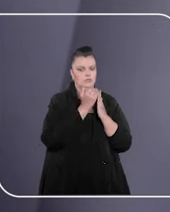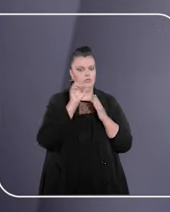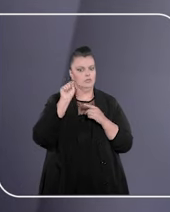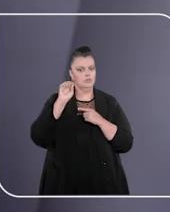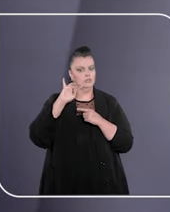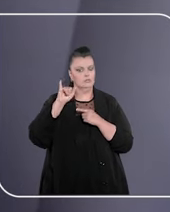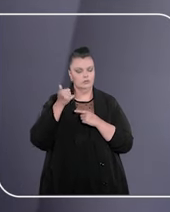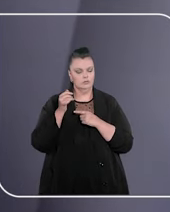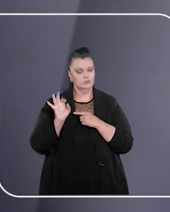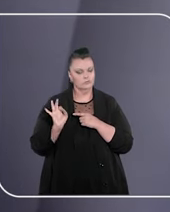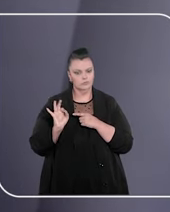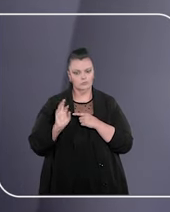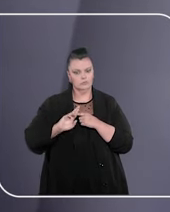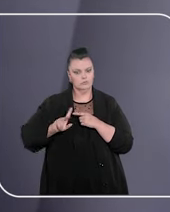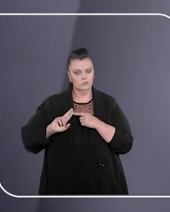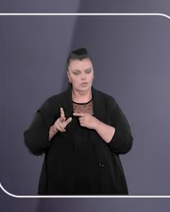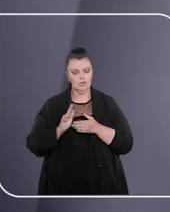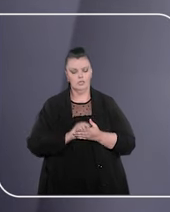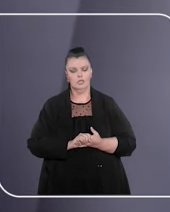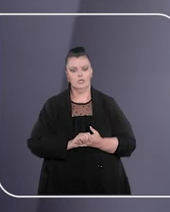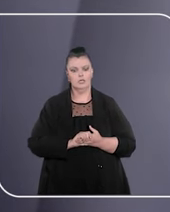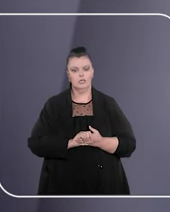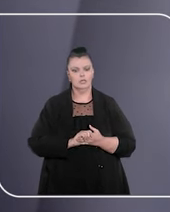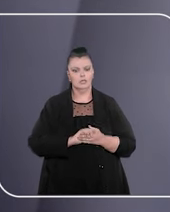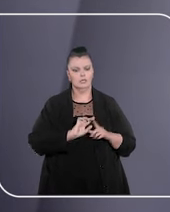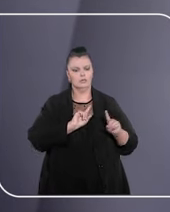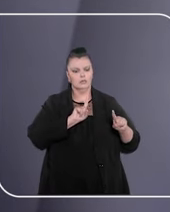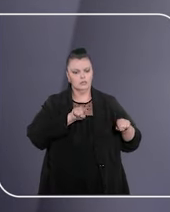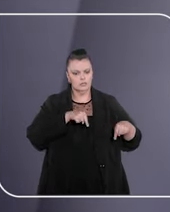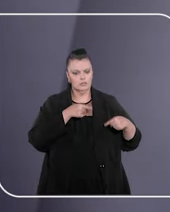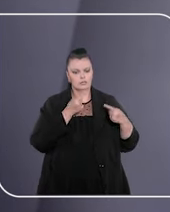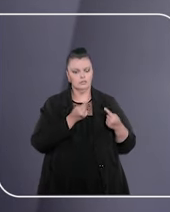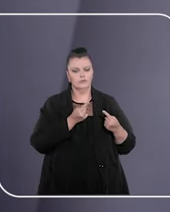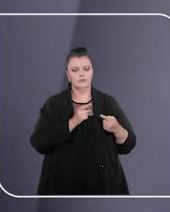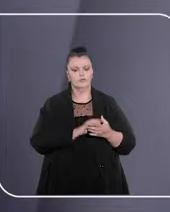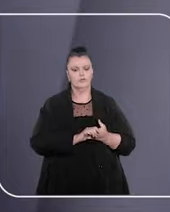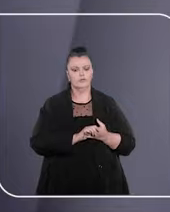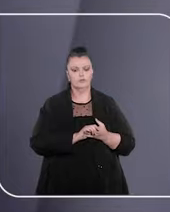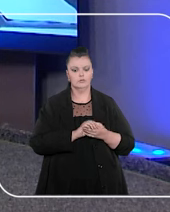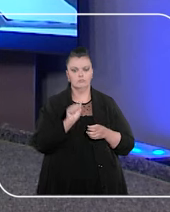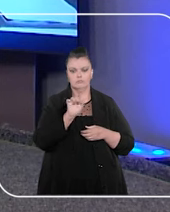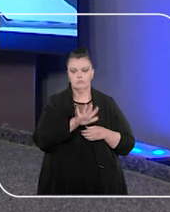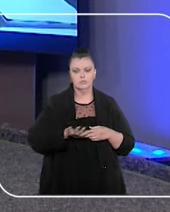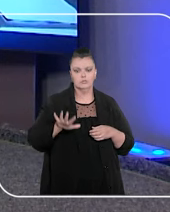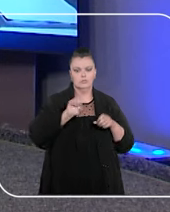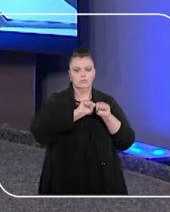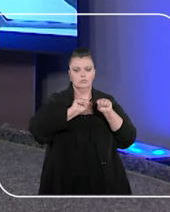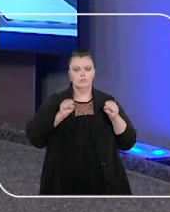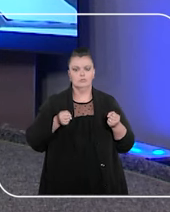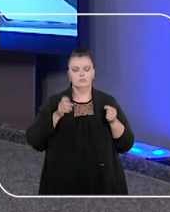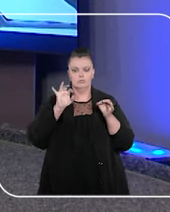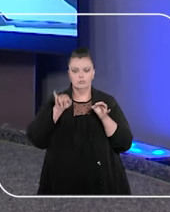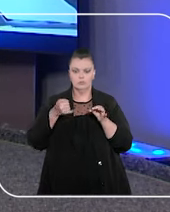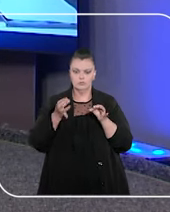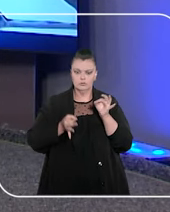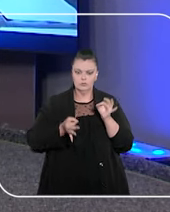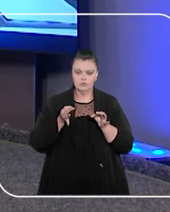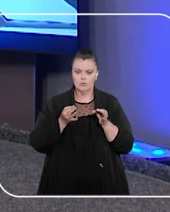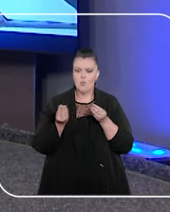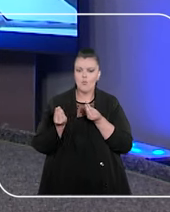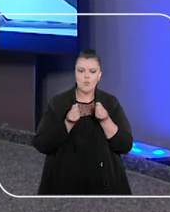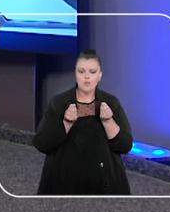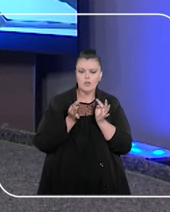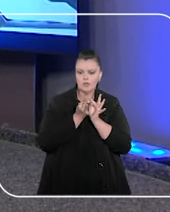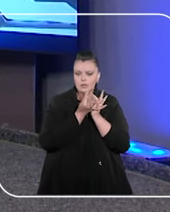é um desafio que hoje se coloca diante do sistema jurídico como um todo, abordar a questão da